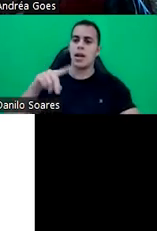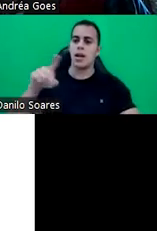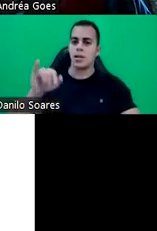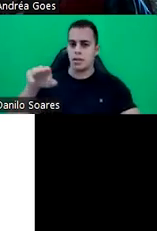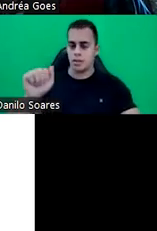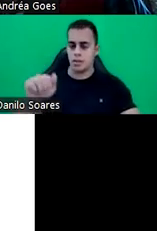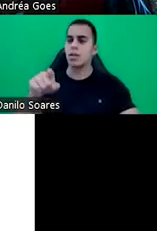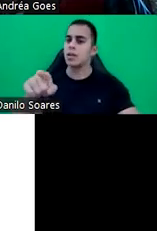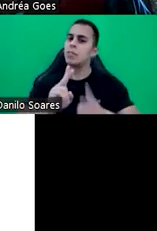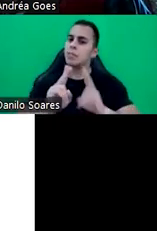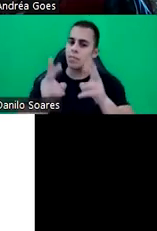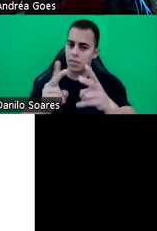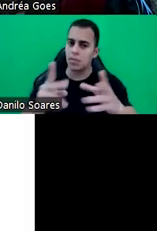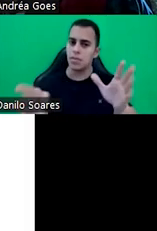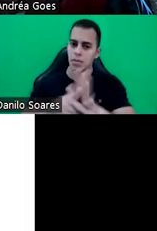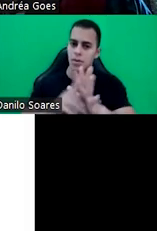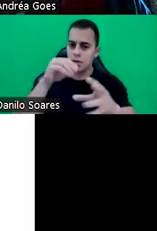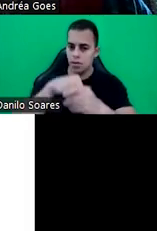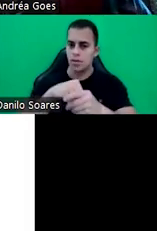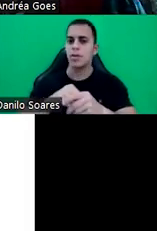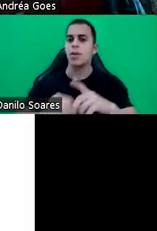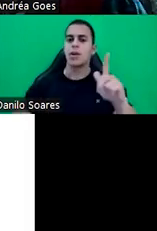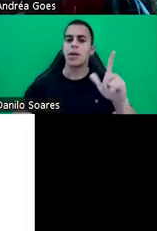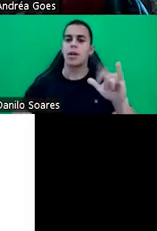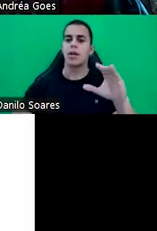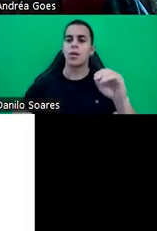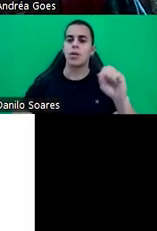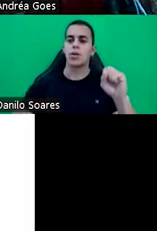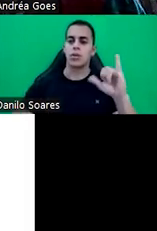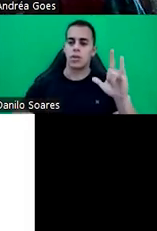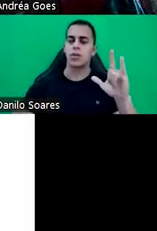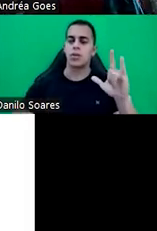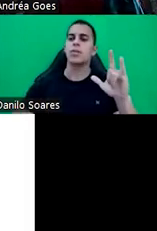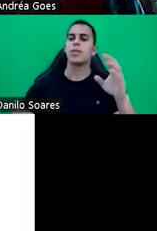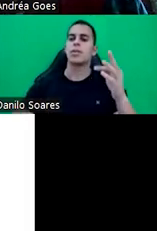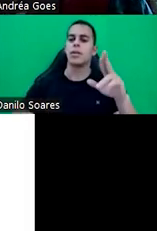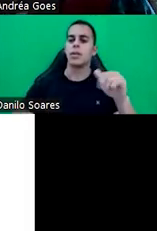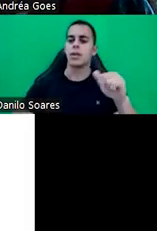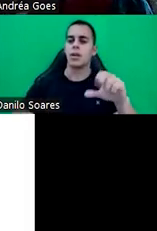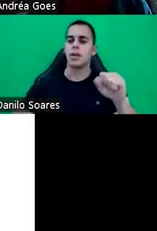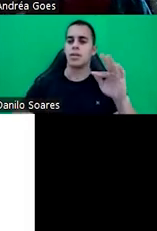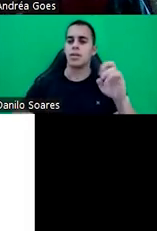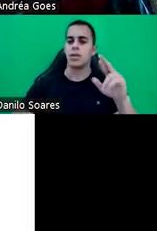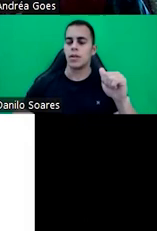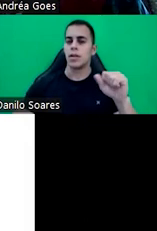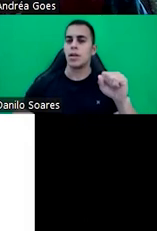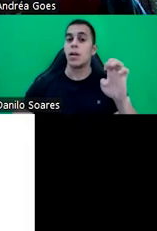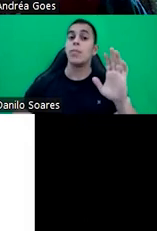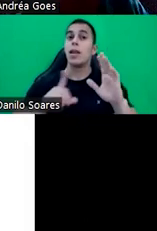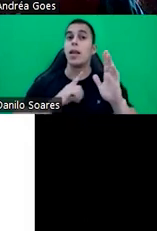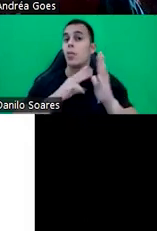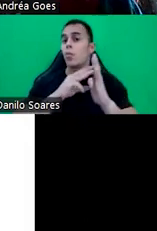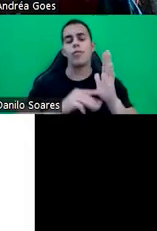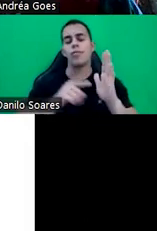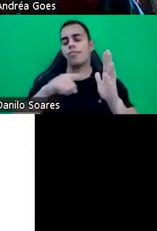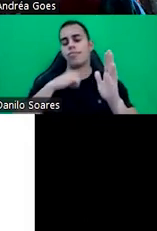locus cromossomial, expressaria uma glicosiltransferase, por algum motivo, alguma deleção, ela não pode mais exercer a função dela, que